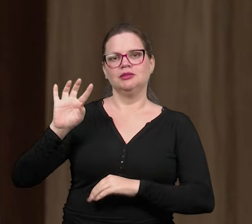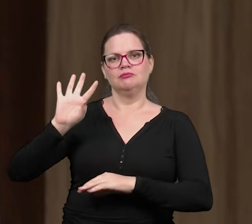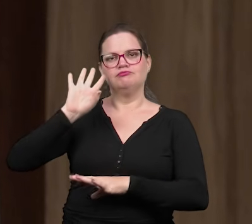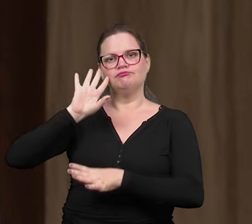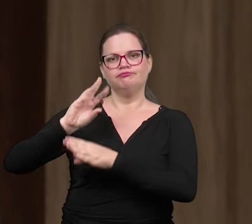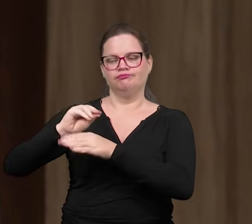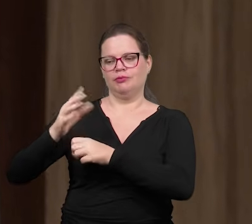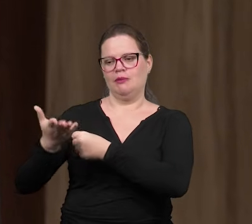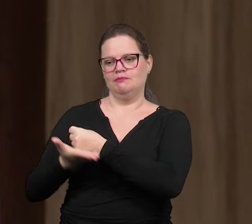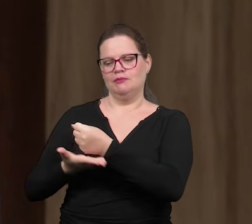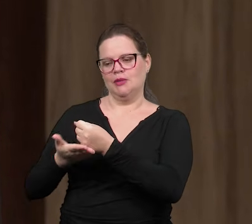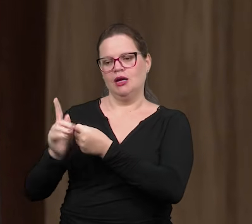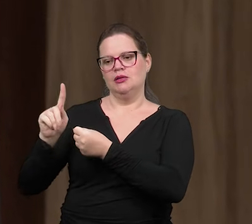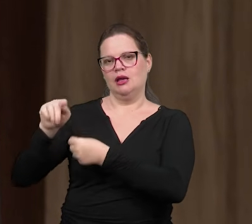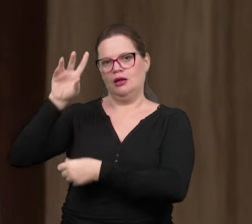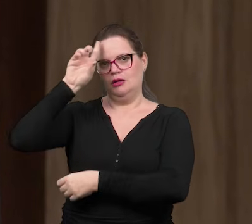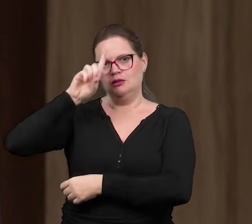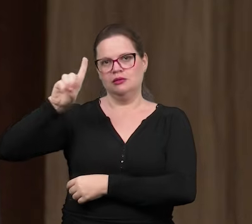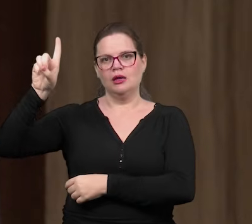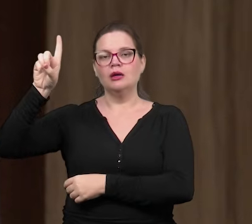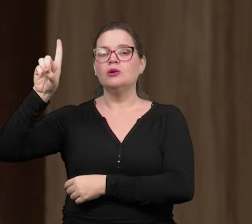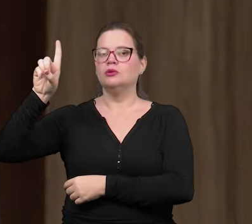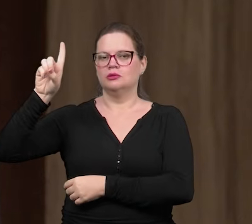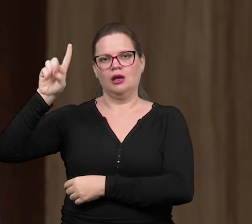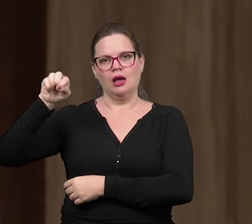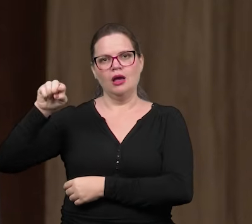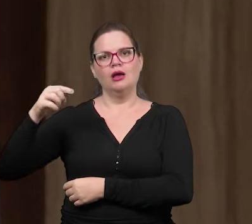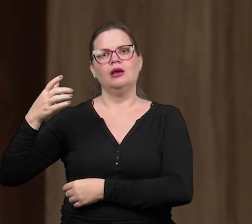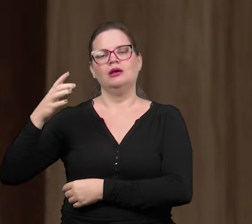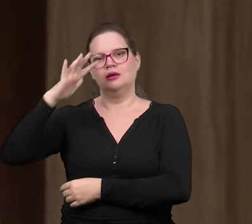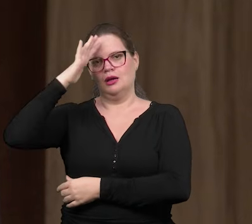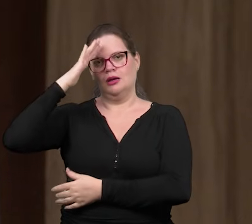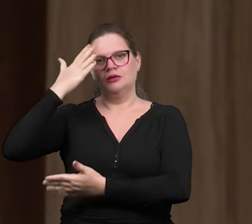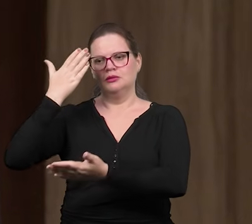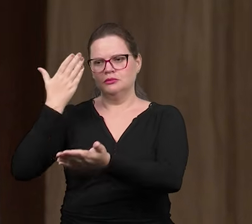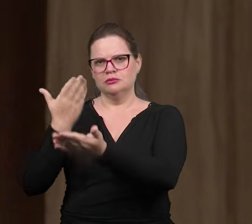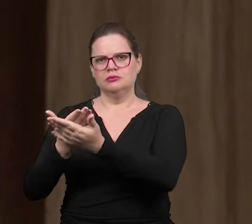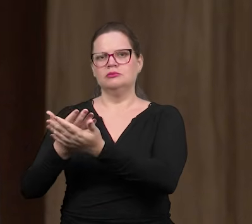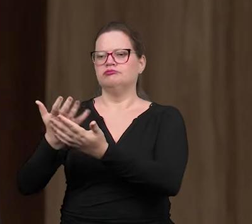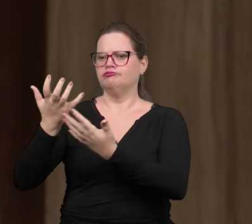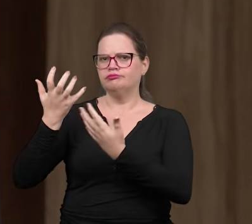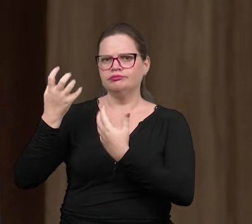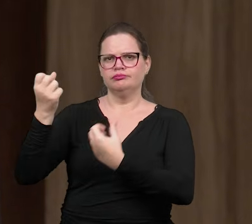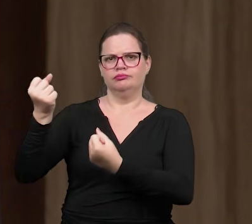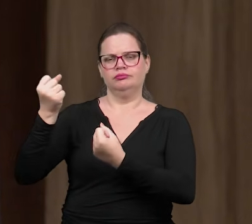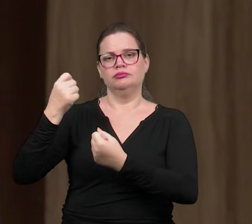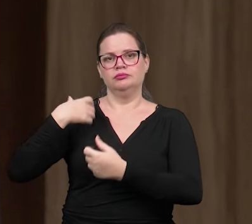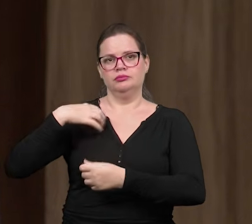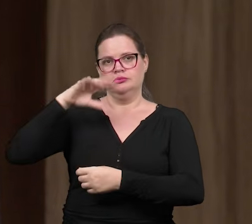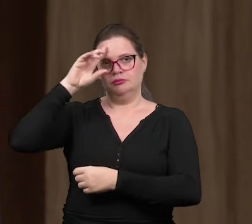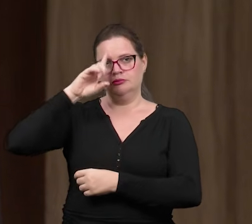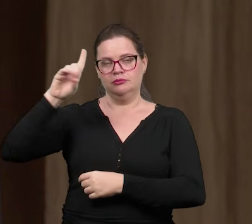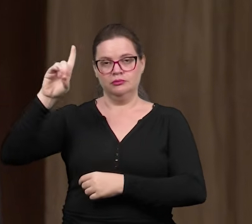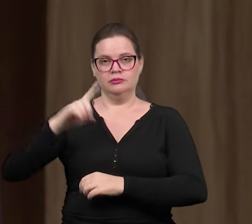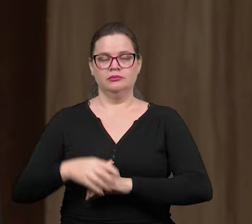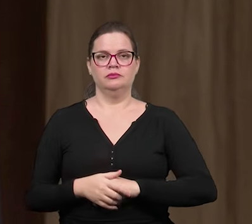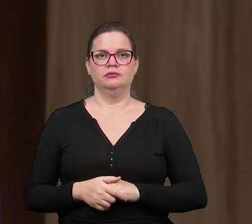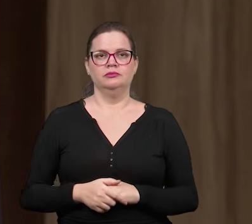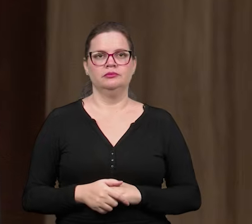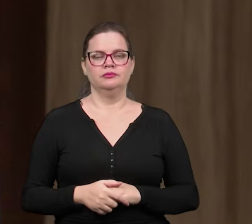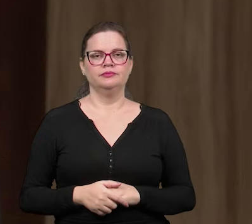Cristo, mas ela está posta num credo, num sistema religioso, não é?